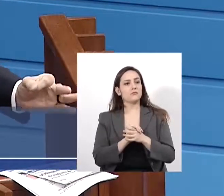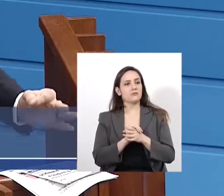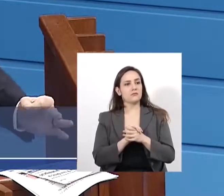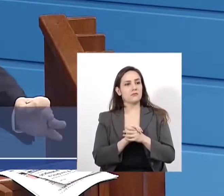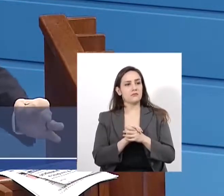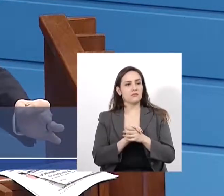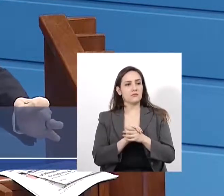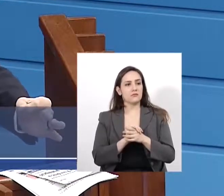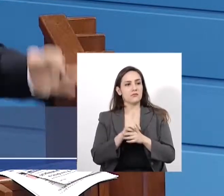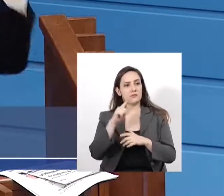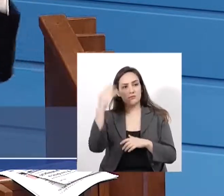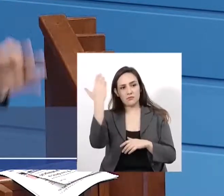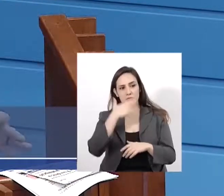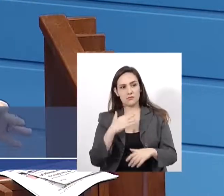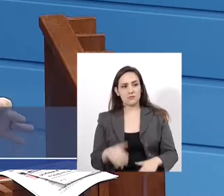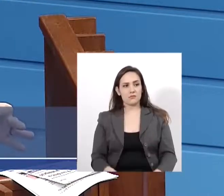prova